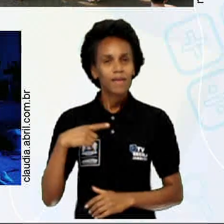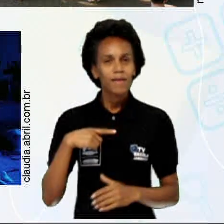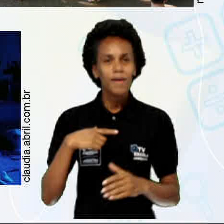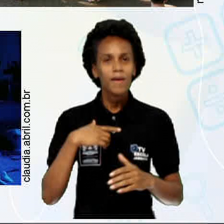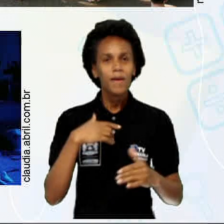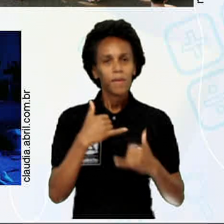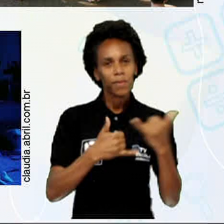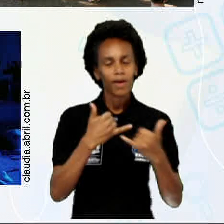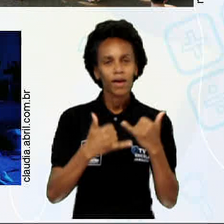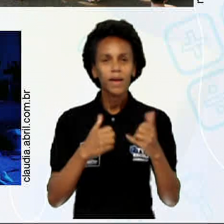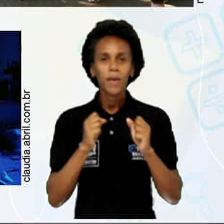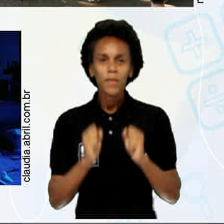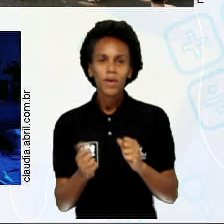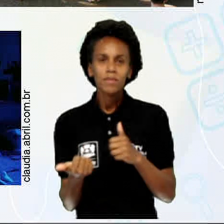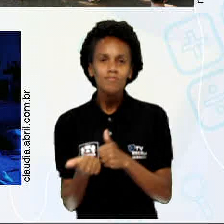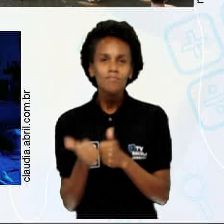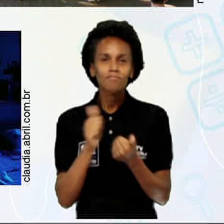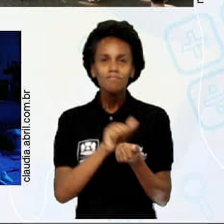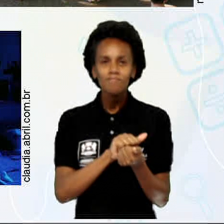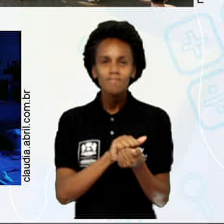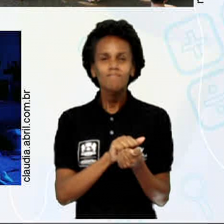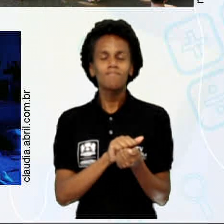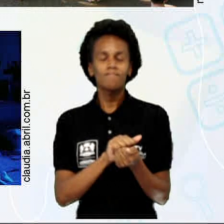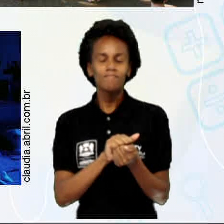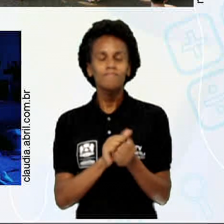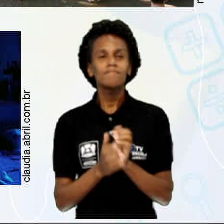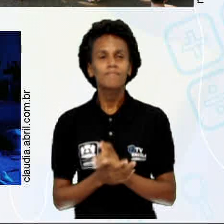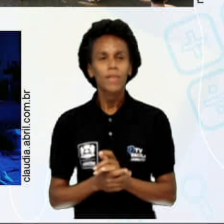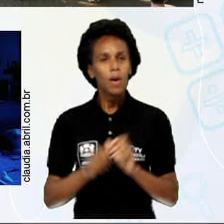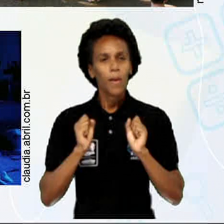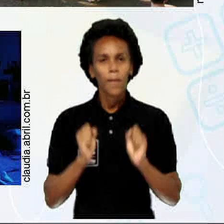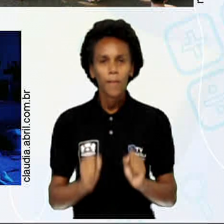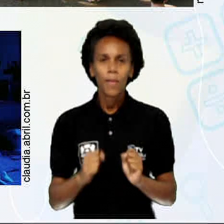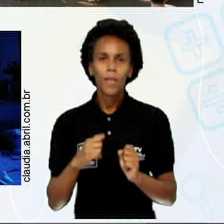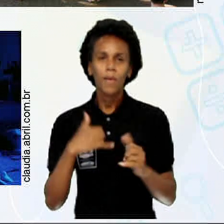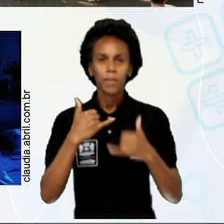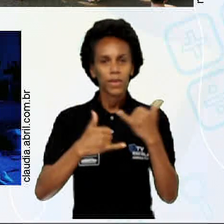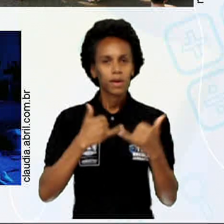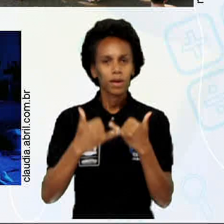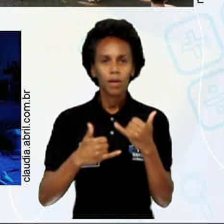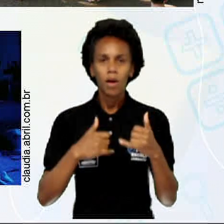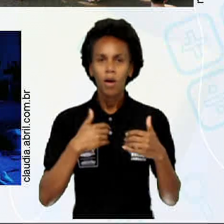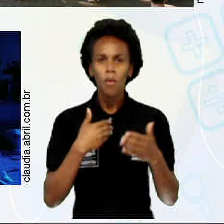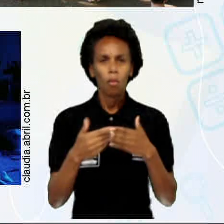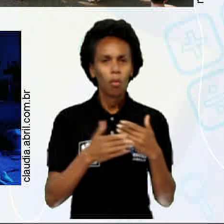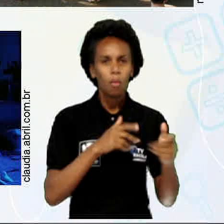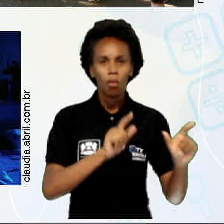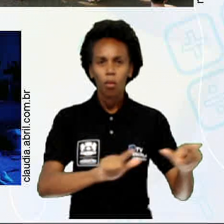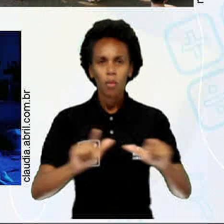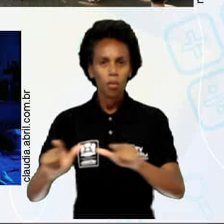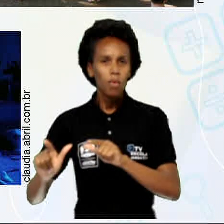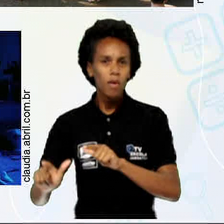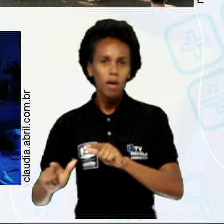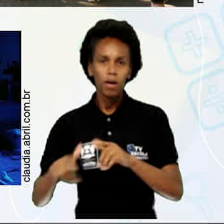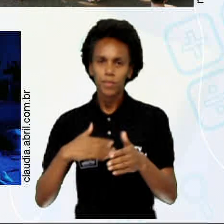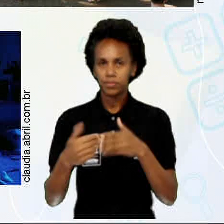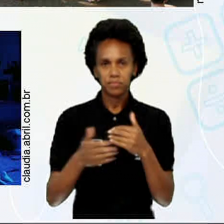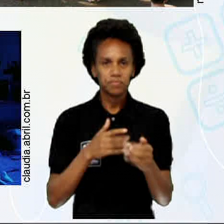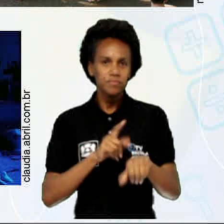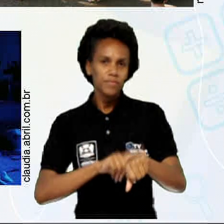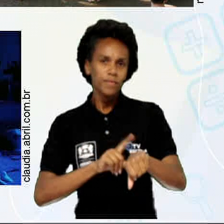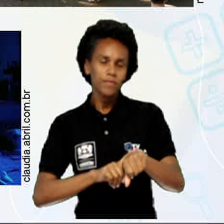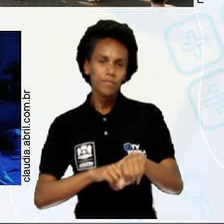qualquer lugar e a qualquer hora. Vejam aí nessas imagens que a gente pode brincar em casa, na